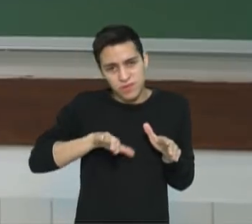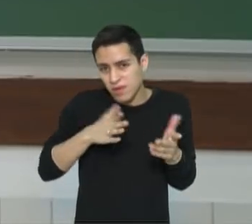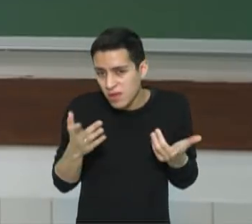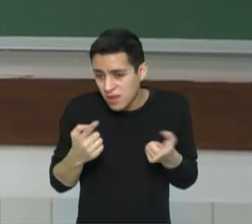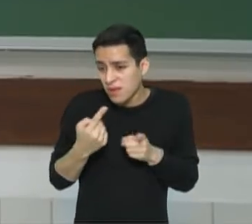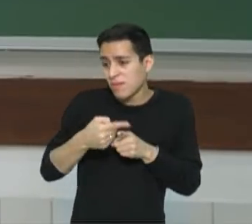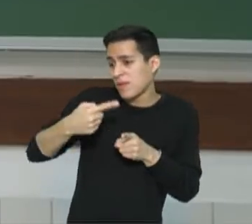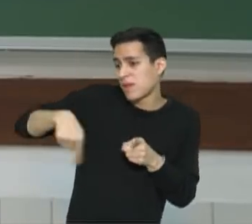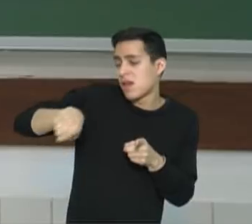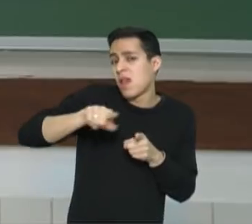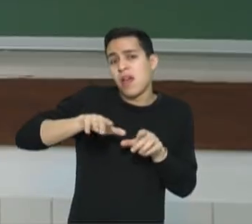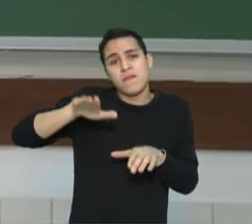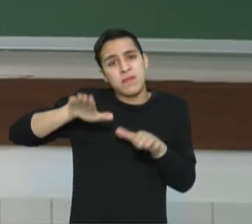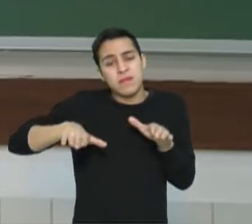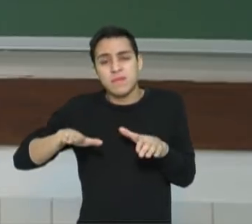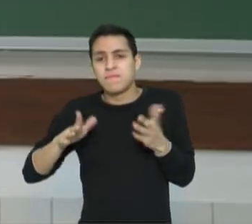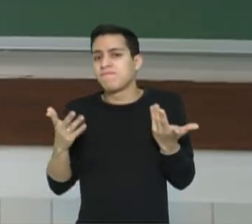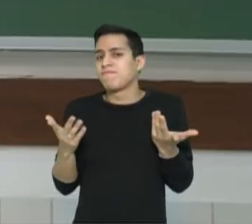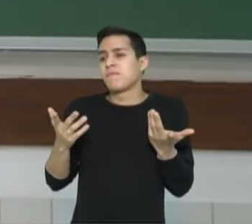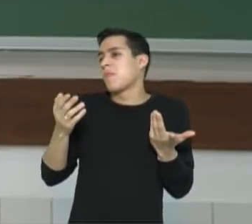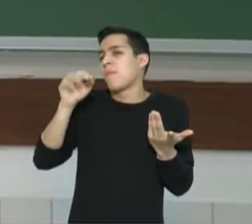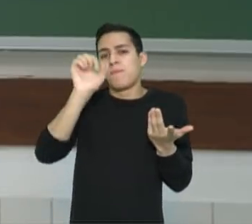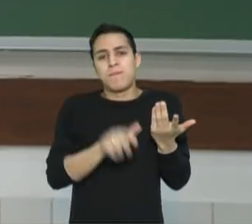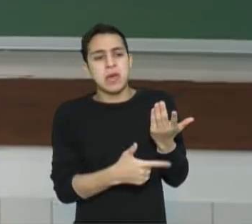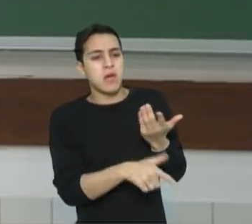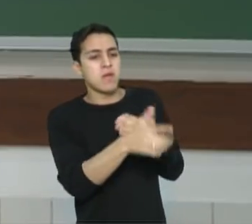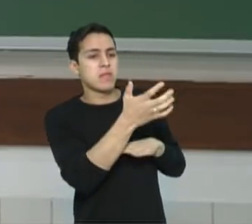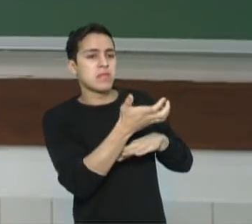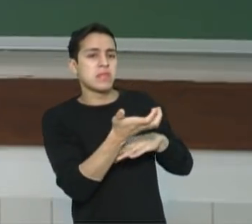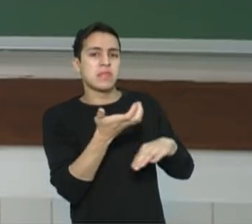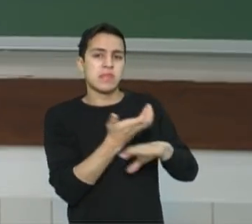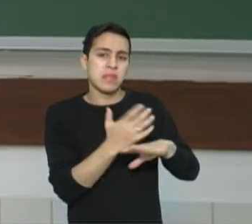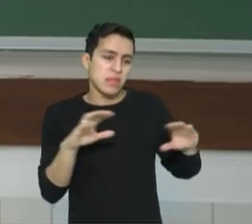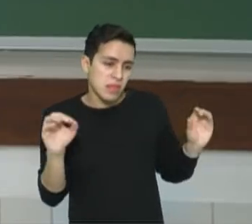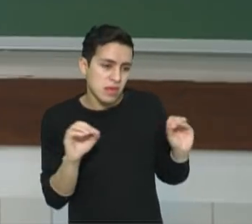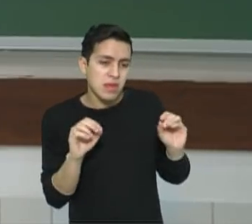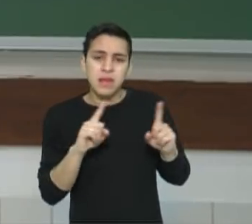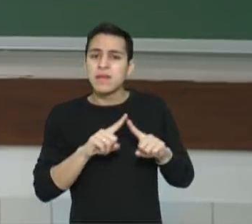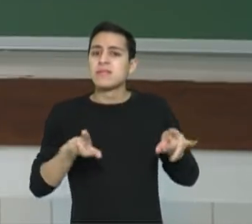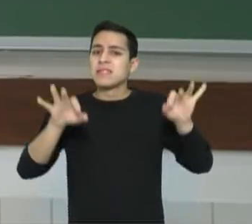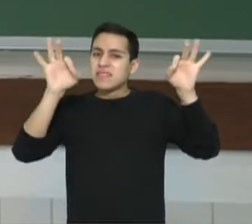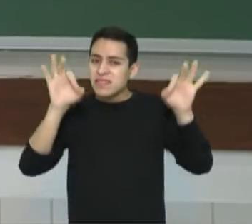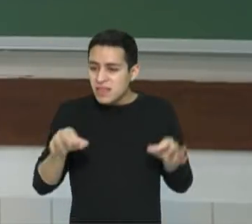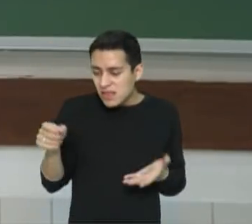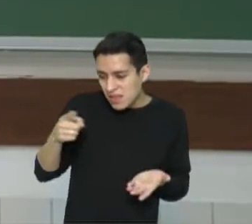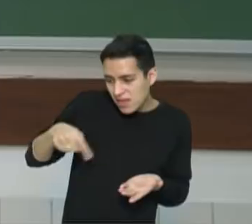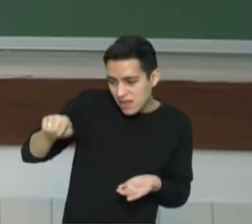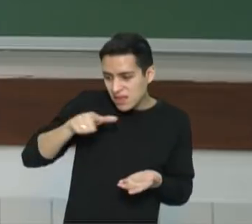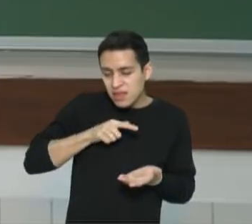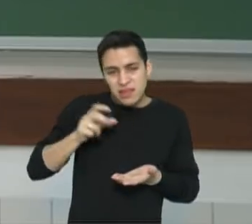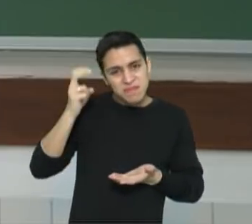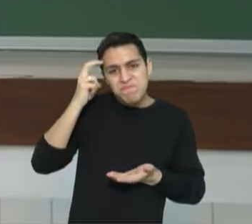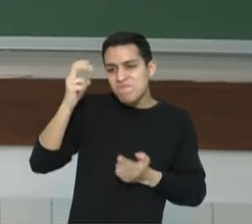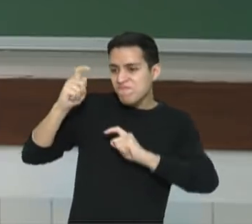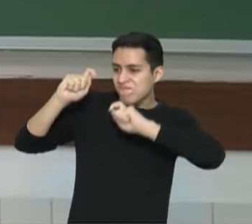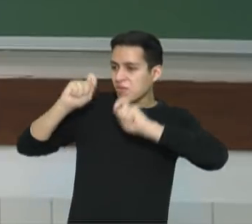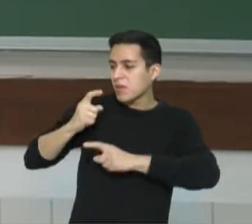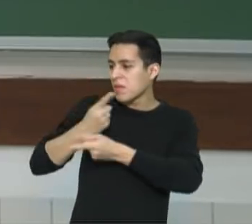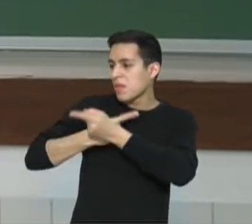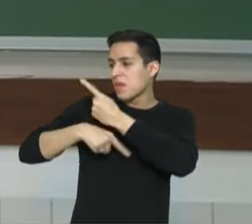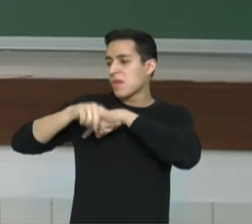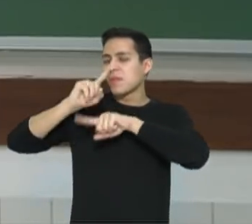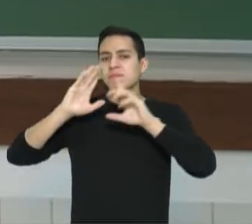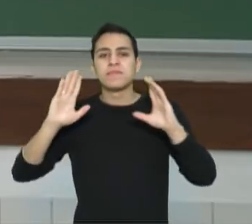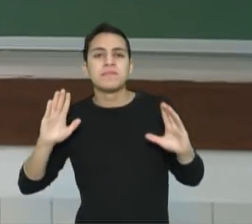que talvez não vão tão bem em uma outra matéria, mas com certeza tem uma inteligência e um potencial. Então, qual